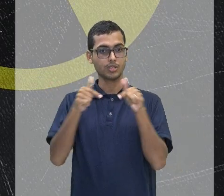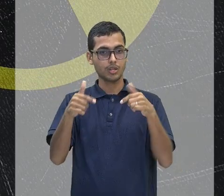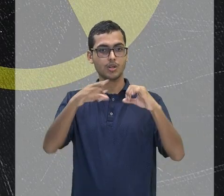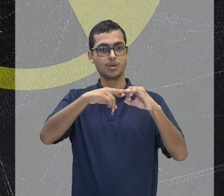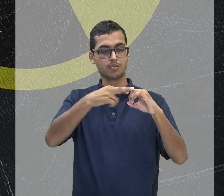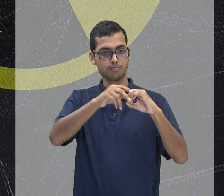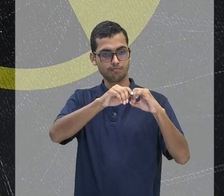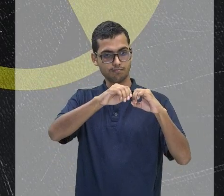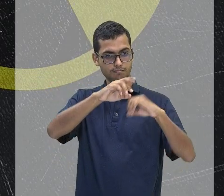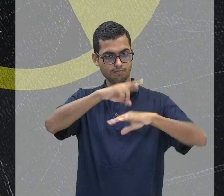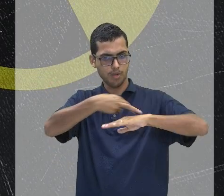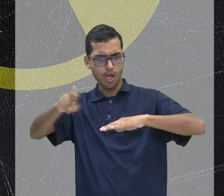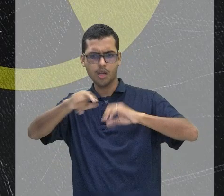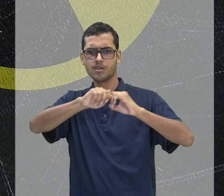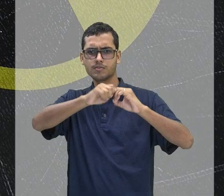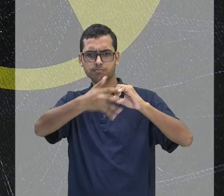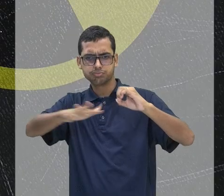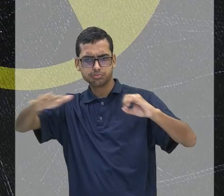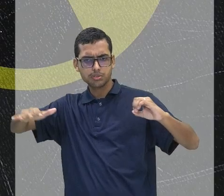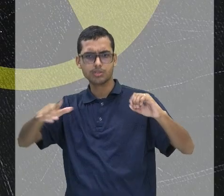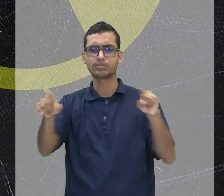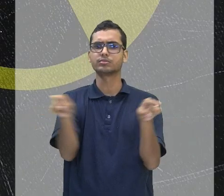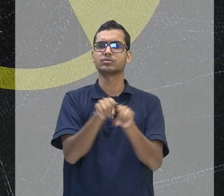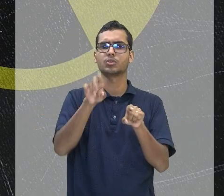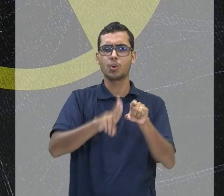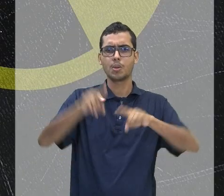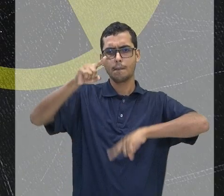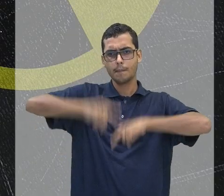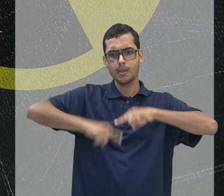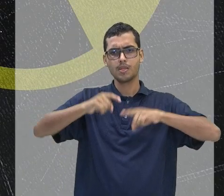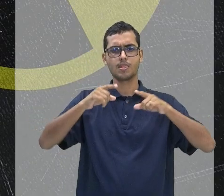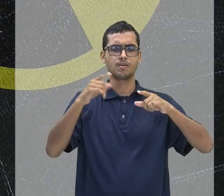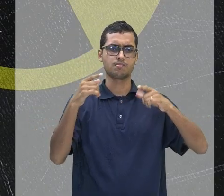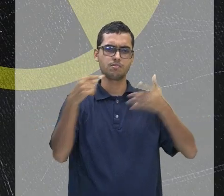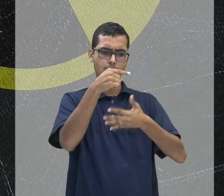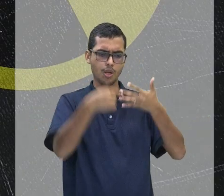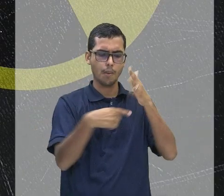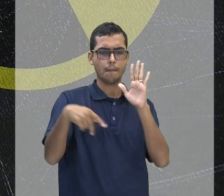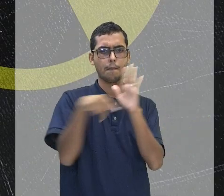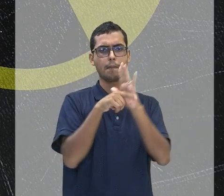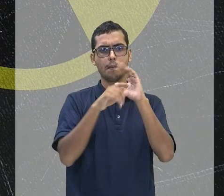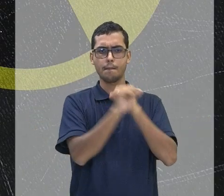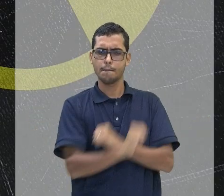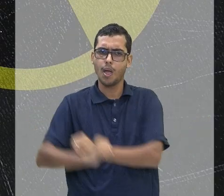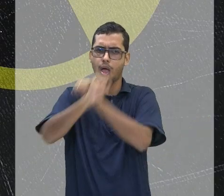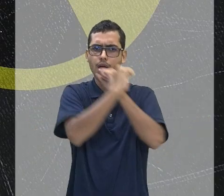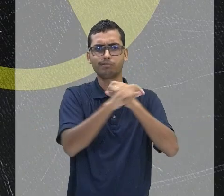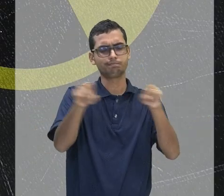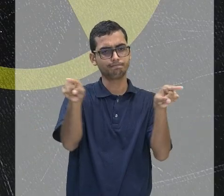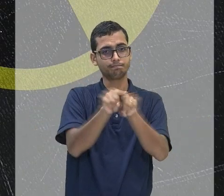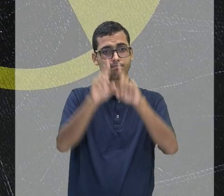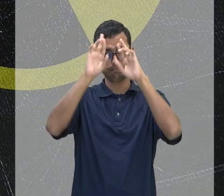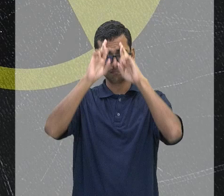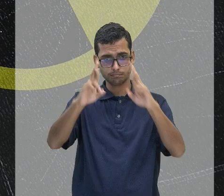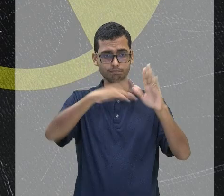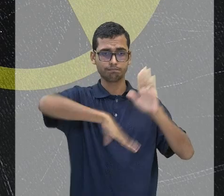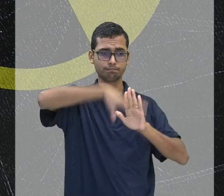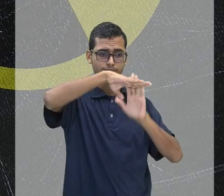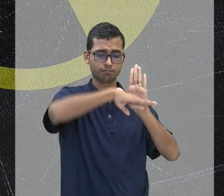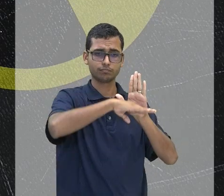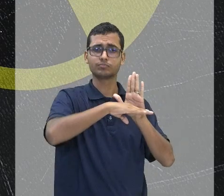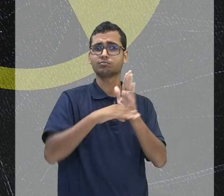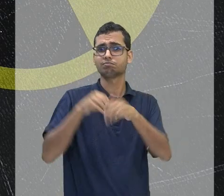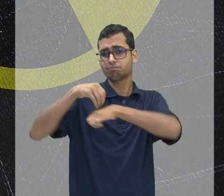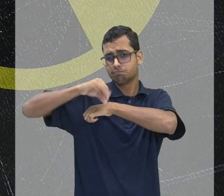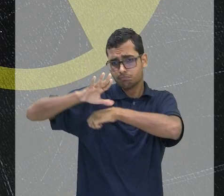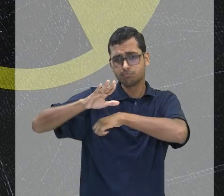de segurança, usar equipamentos de proteção, respeitar limites de exposição não é apenas uma recomendação,